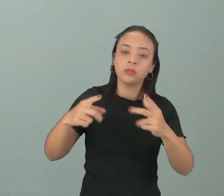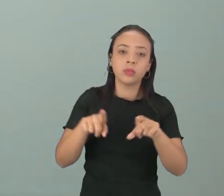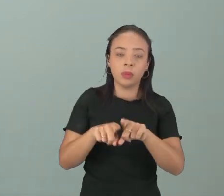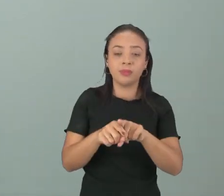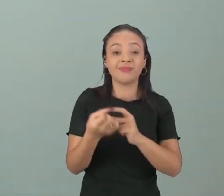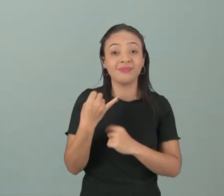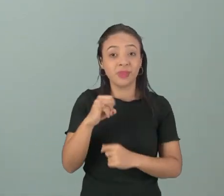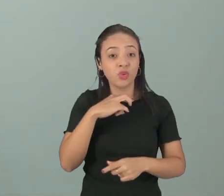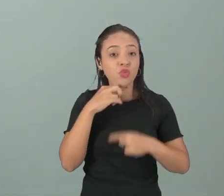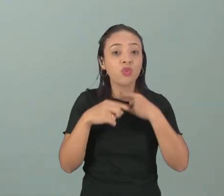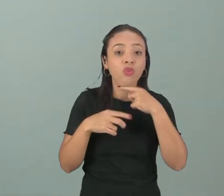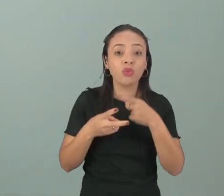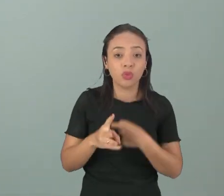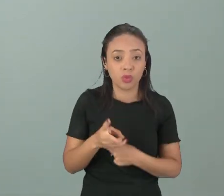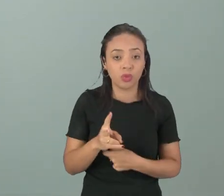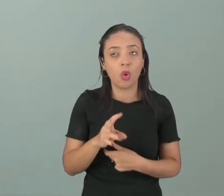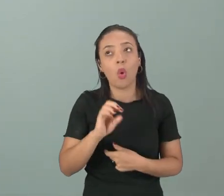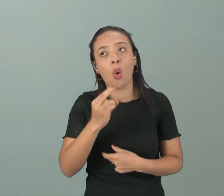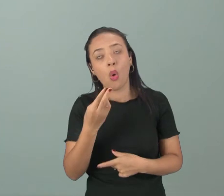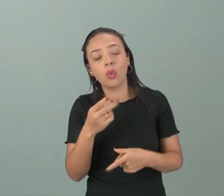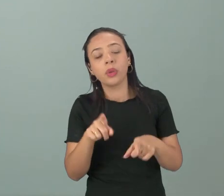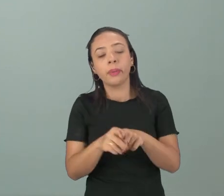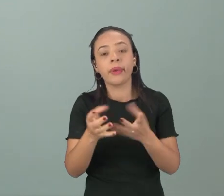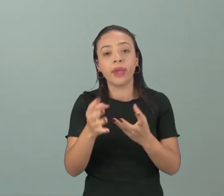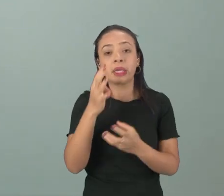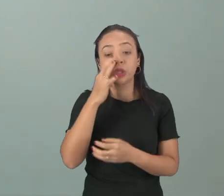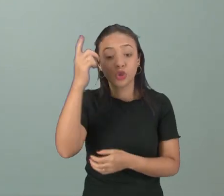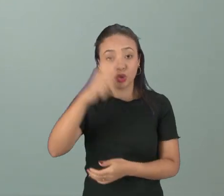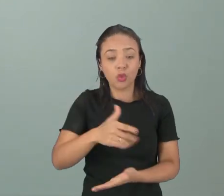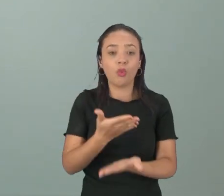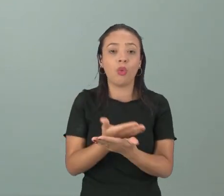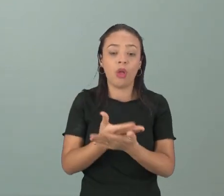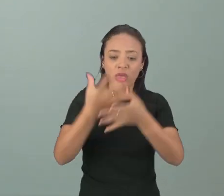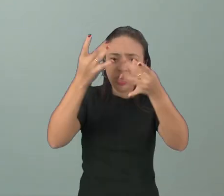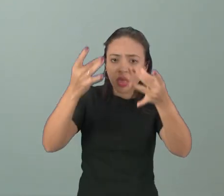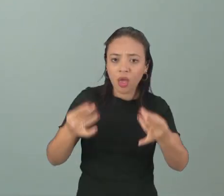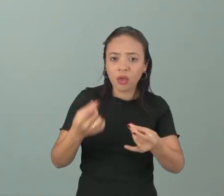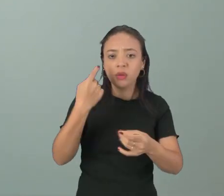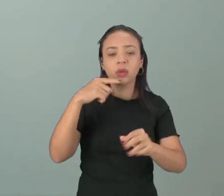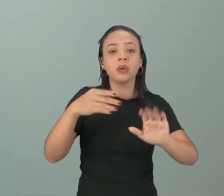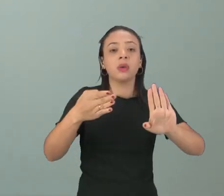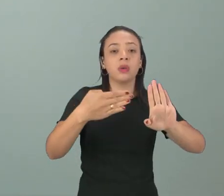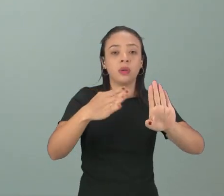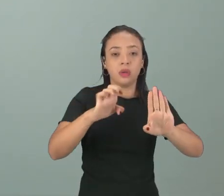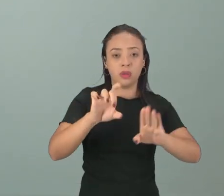Se ficou alguma dúvida ou se você quer ver a nossa aula mais detalhadamente, basta